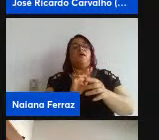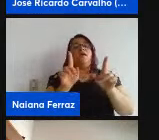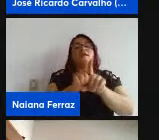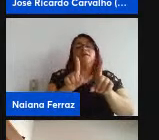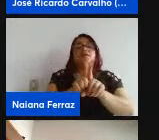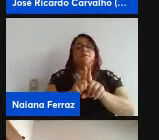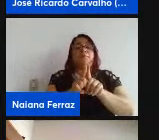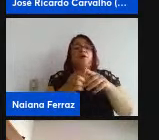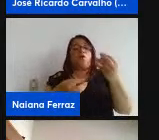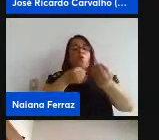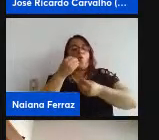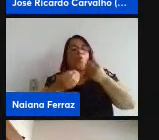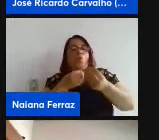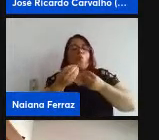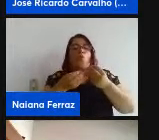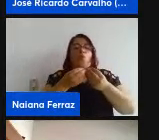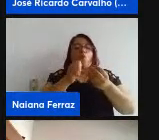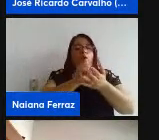nas atividades